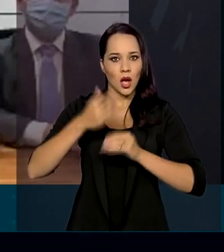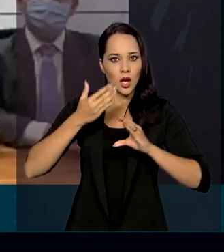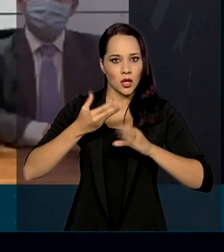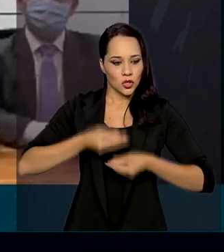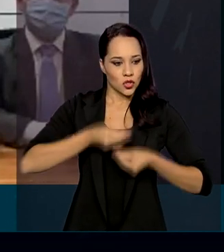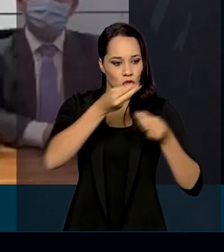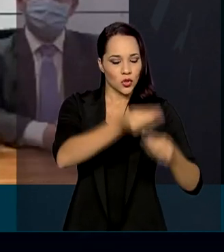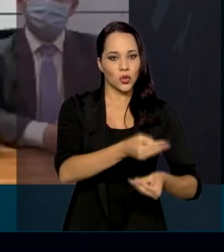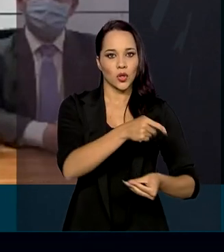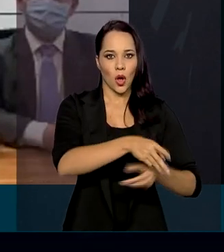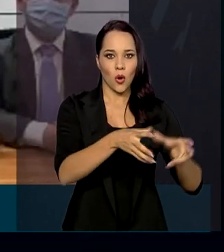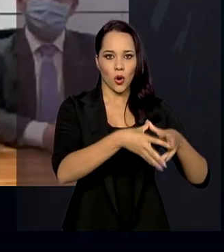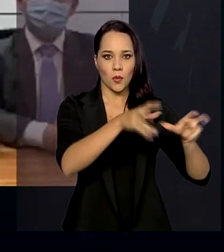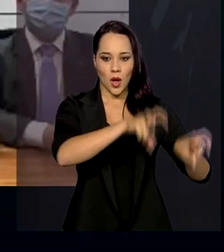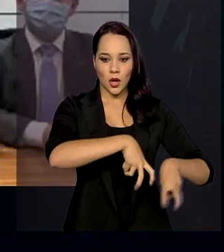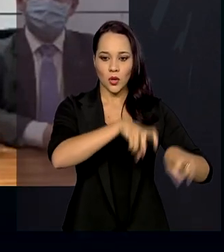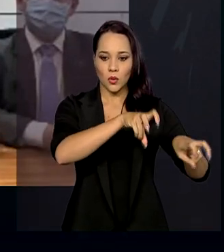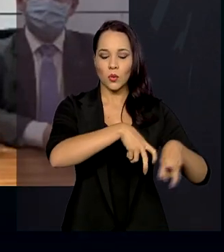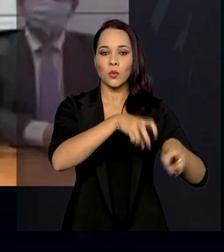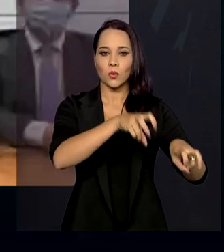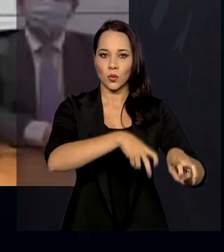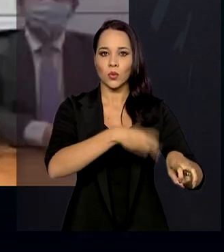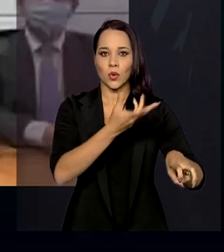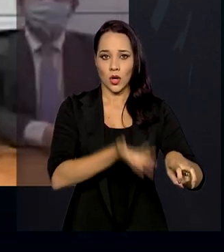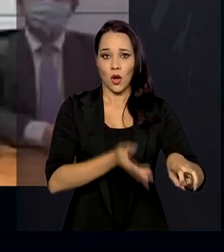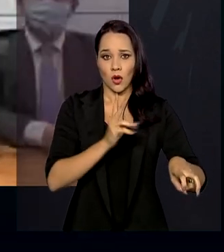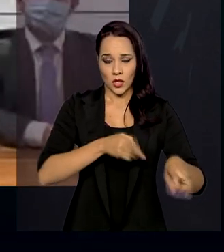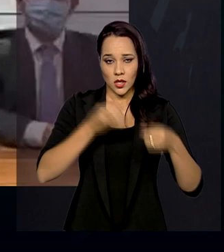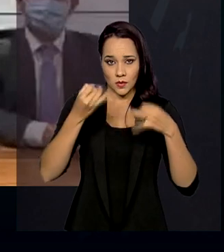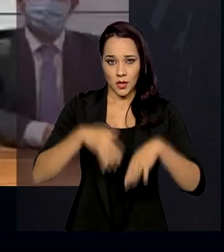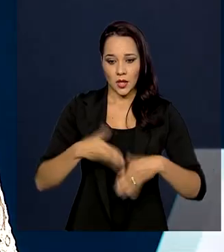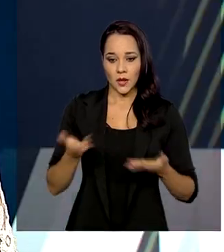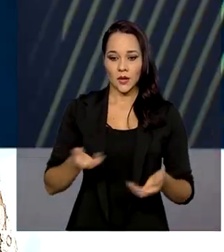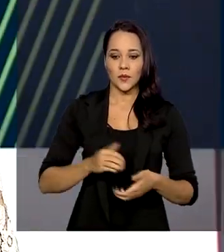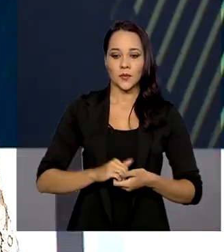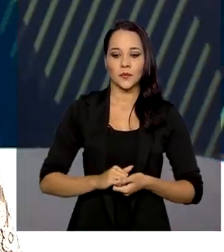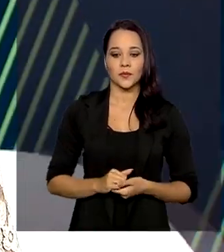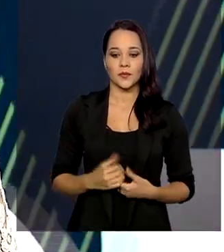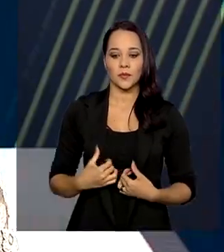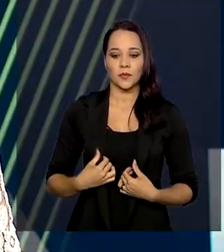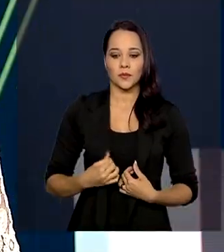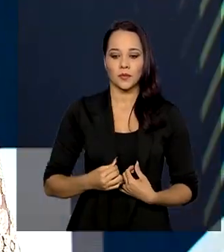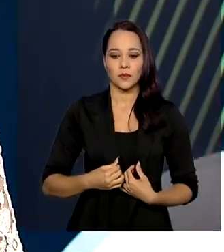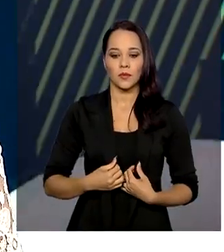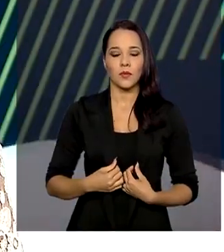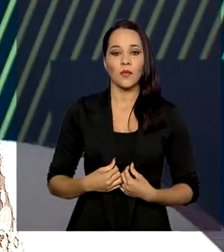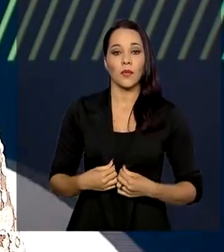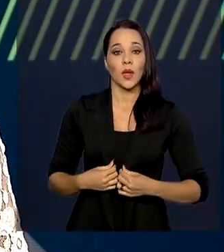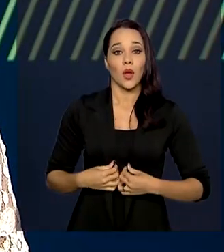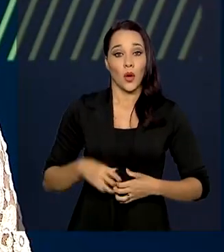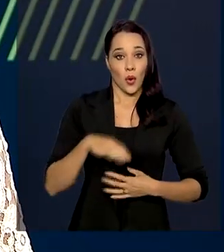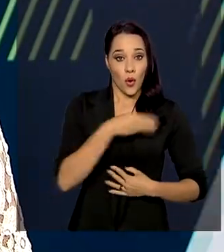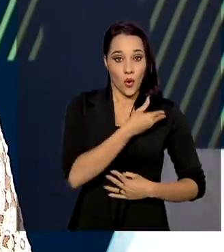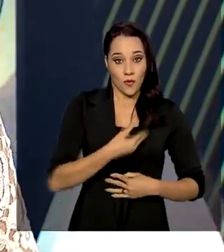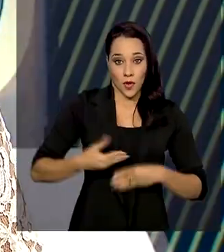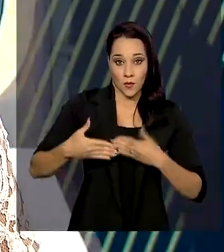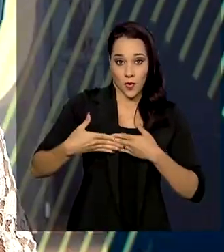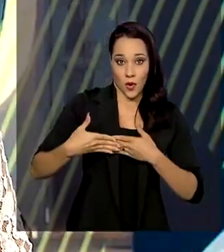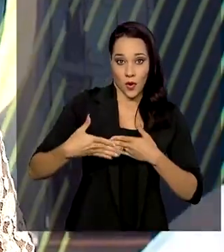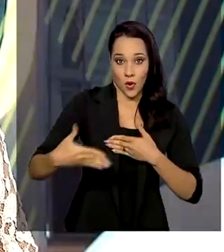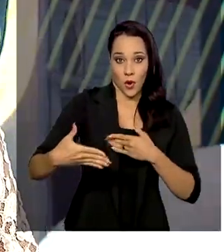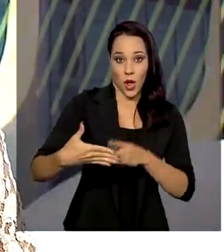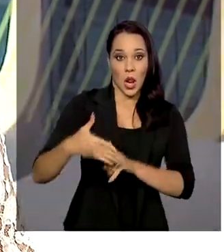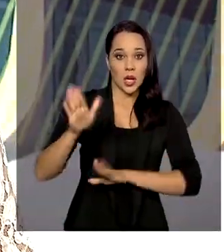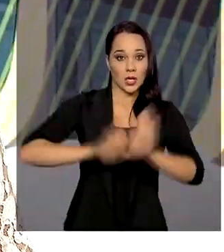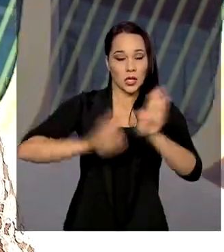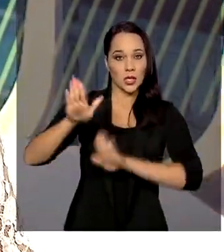aos órgãos de agricultura, como eu já abordei aqui. O governo prorrogou a dispensa de